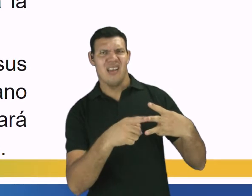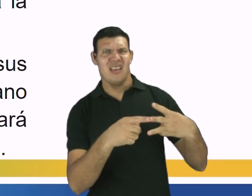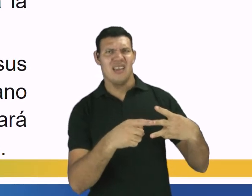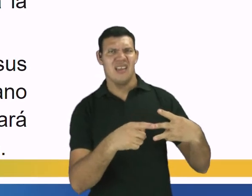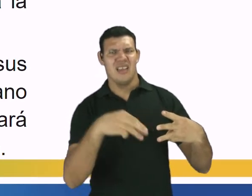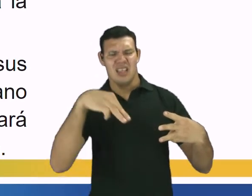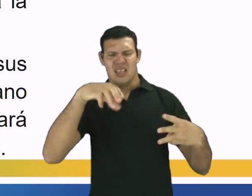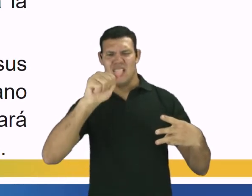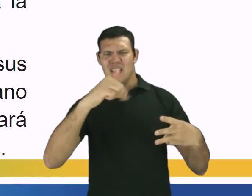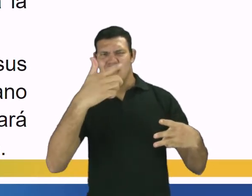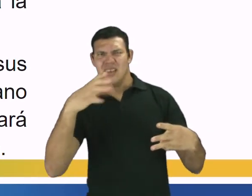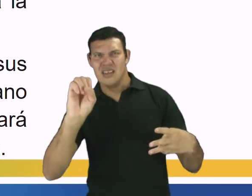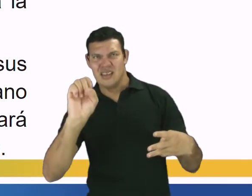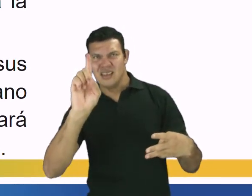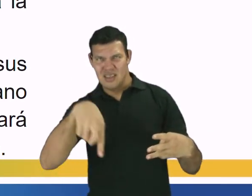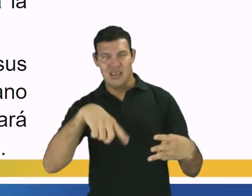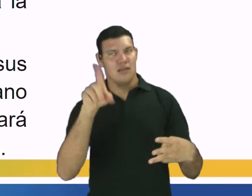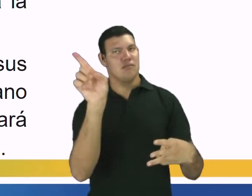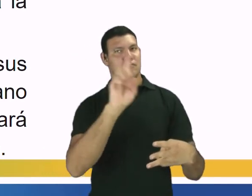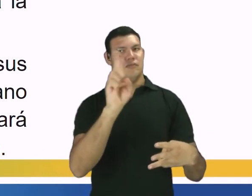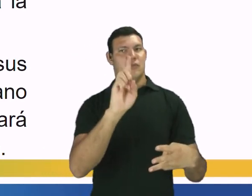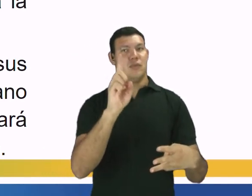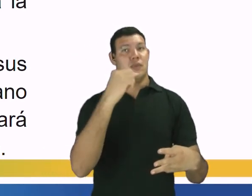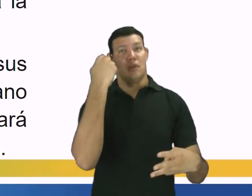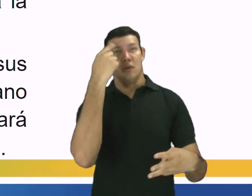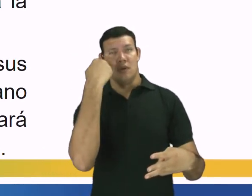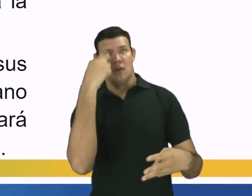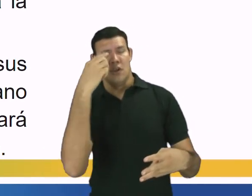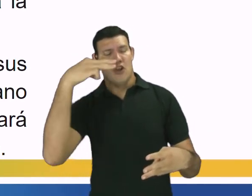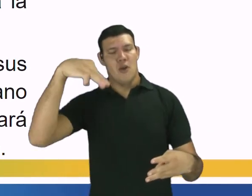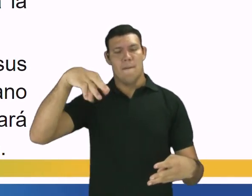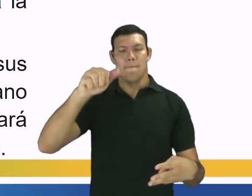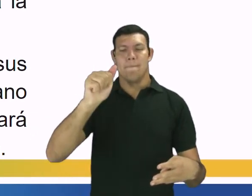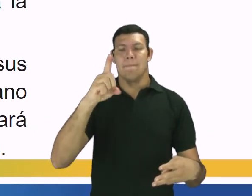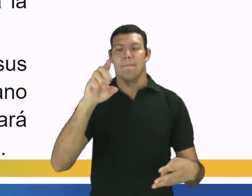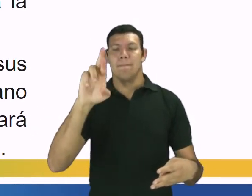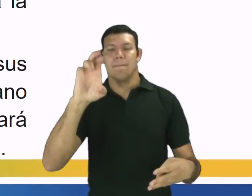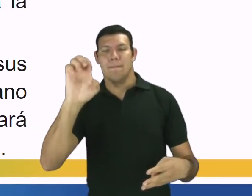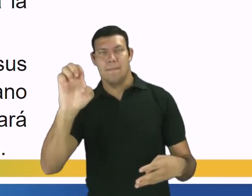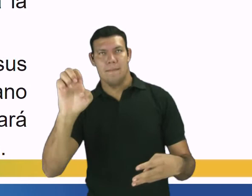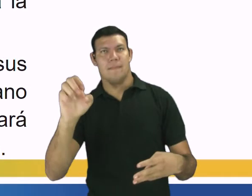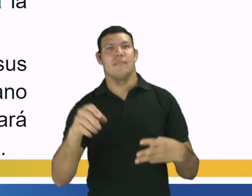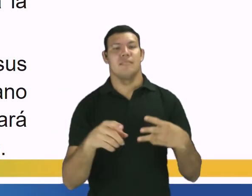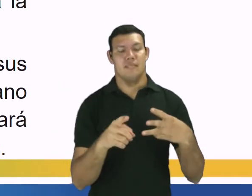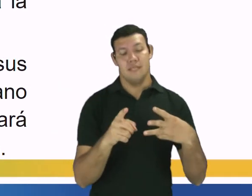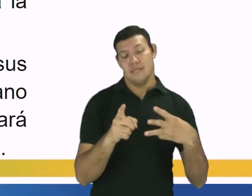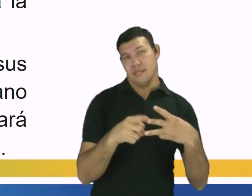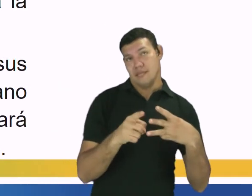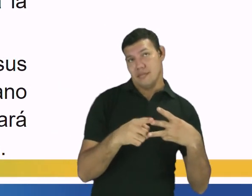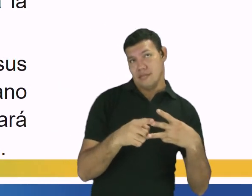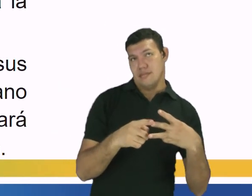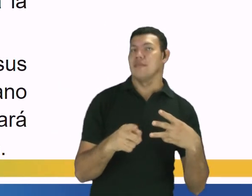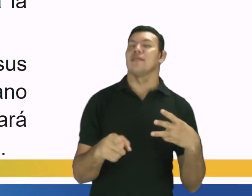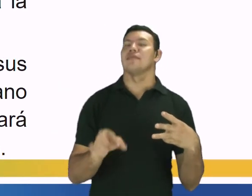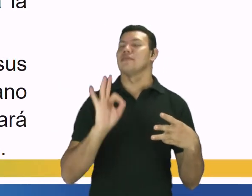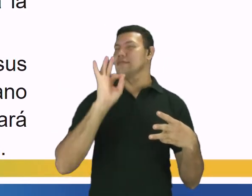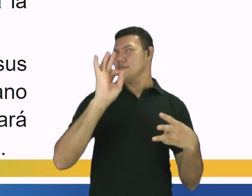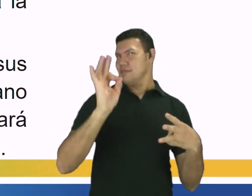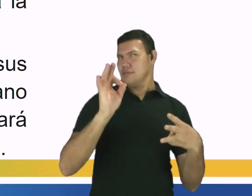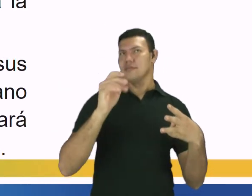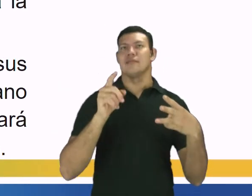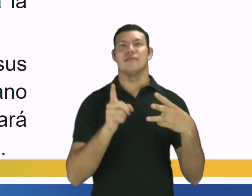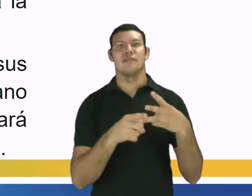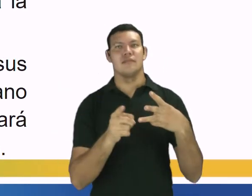mãe é mãe? Não, em espanhol temos madre. Vivo com minha família formada por meu padre, mi madre, agora sim ficou